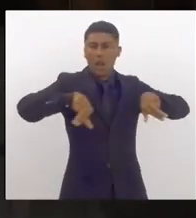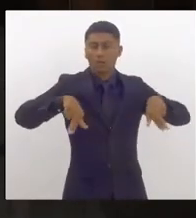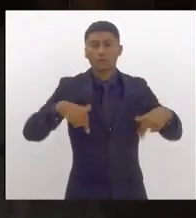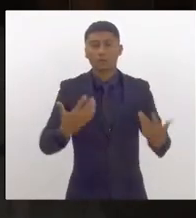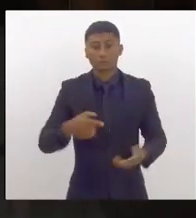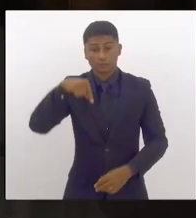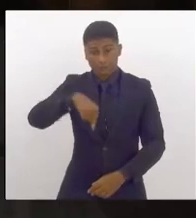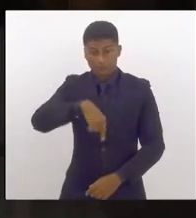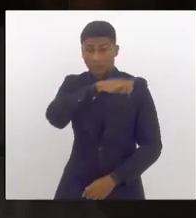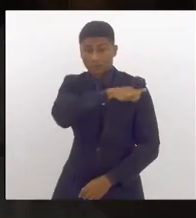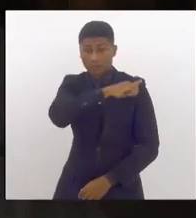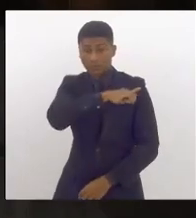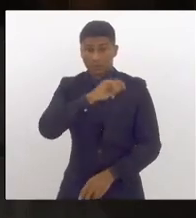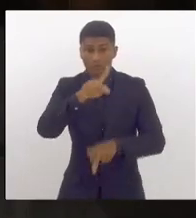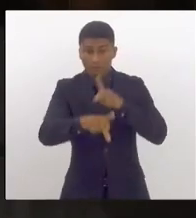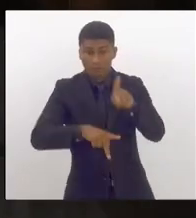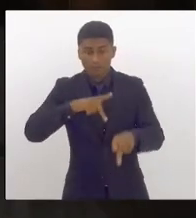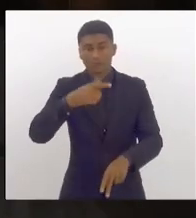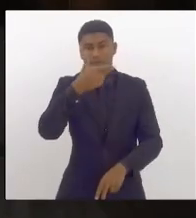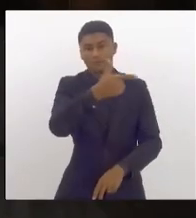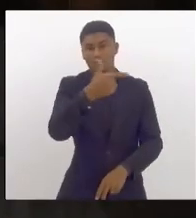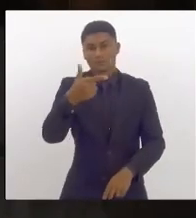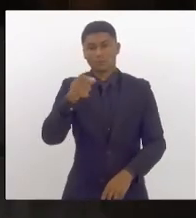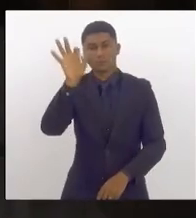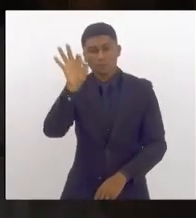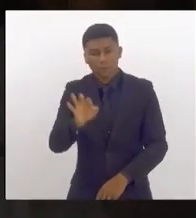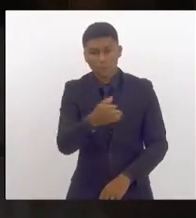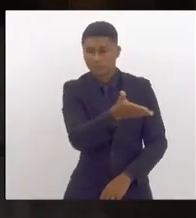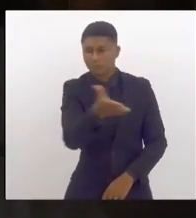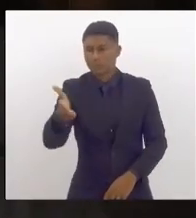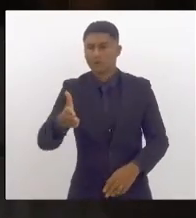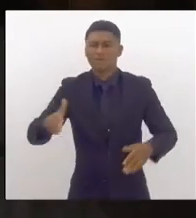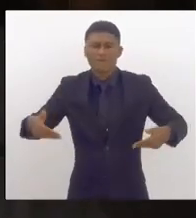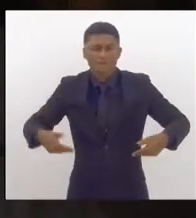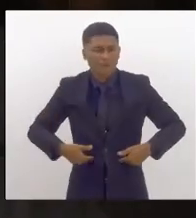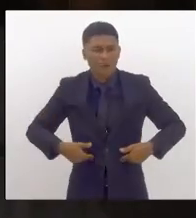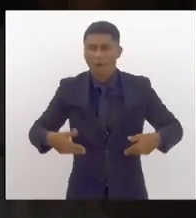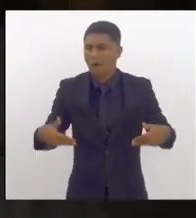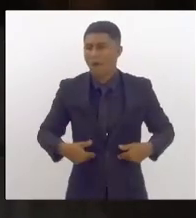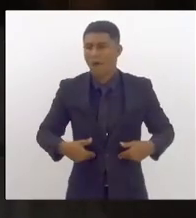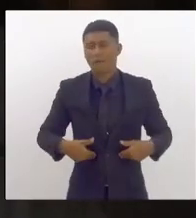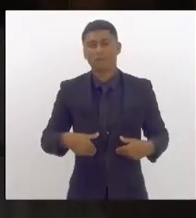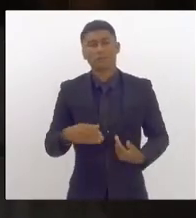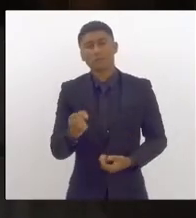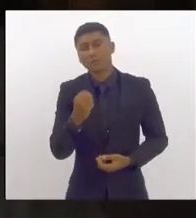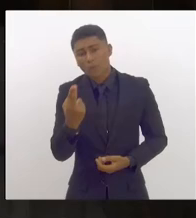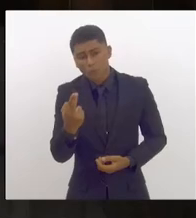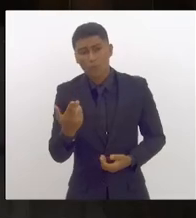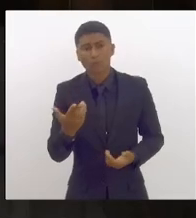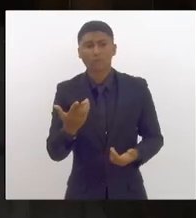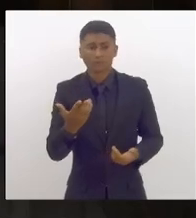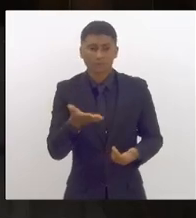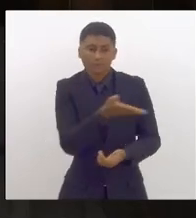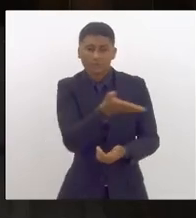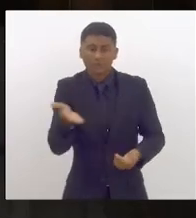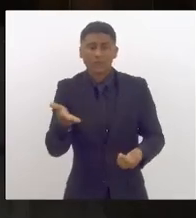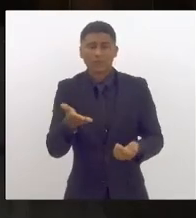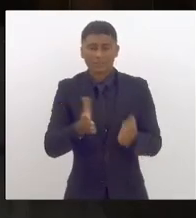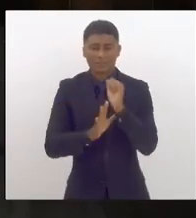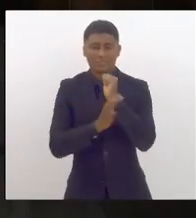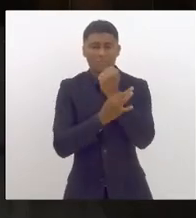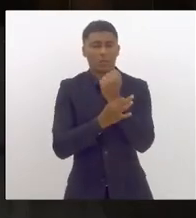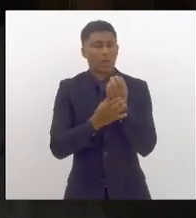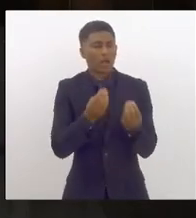cento da população do estado do Rio de Janeiro que passam fome ou pela se encontra pelo menos em situação de insegurança alimentar